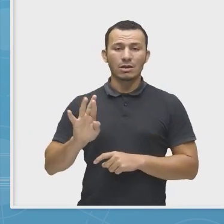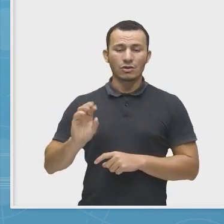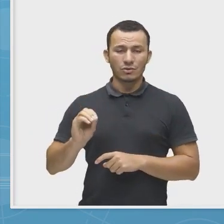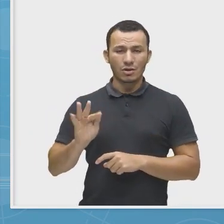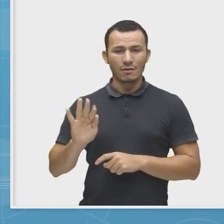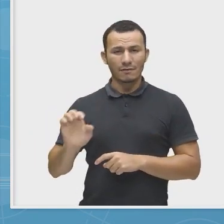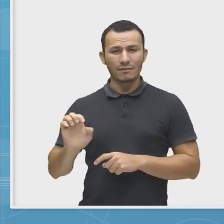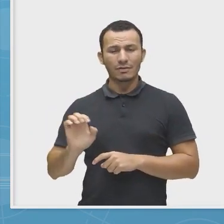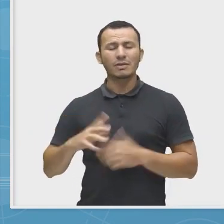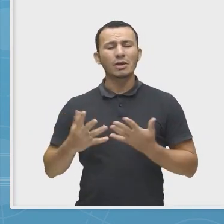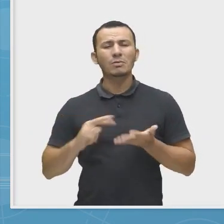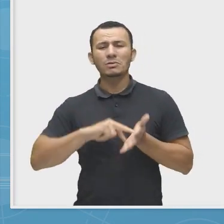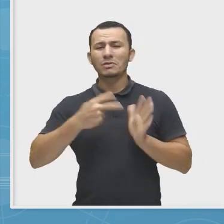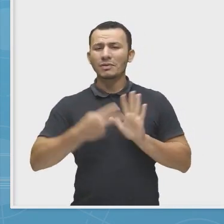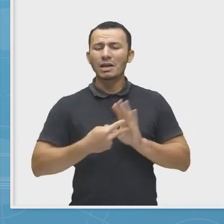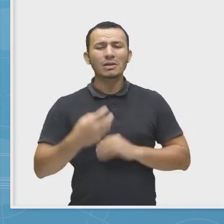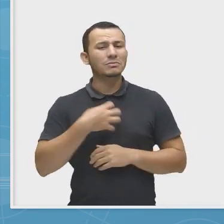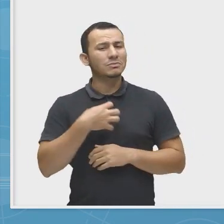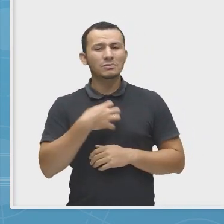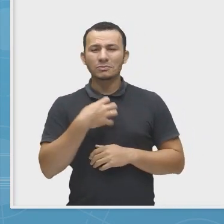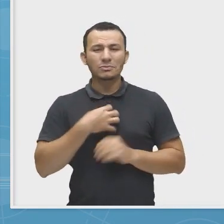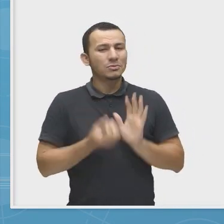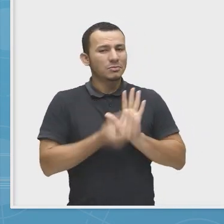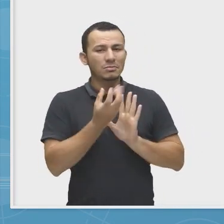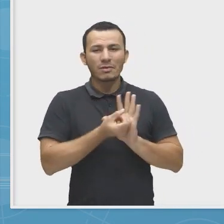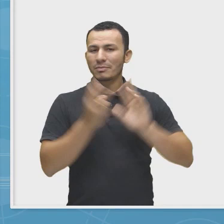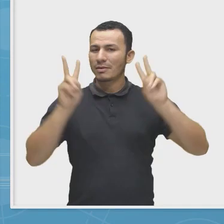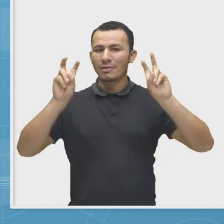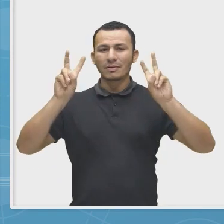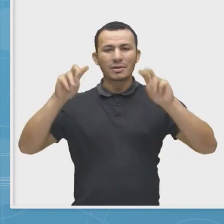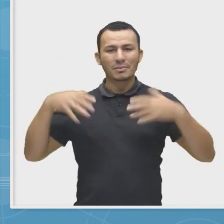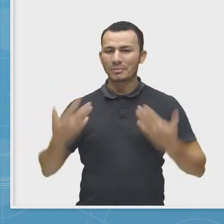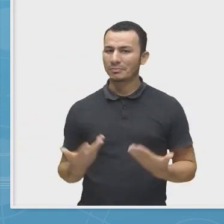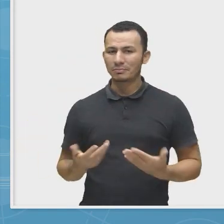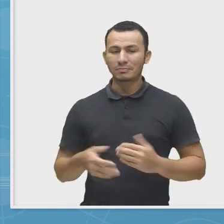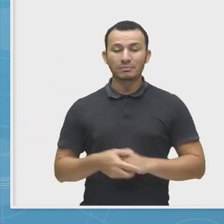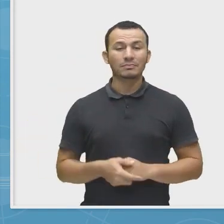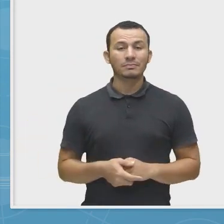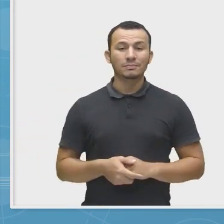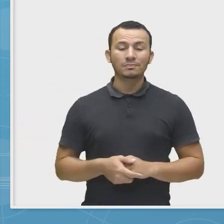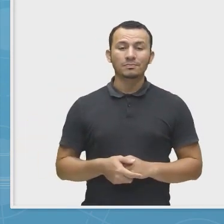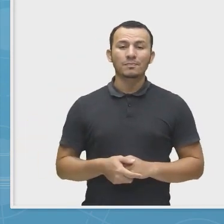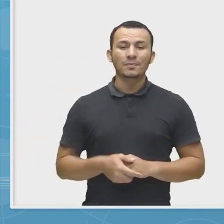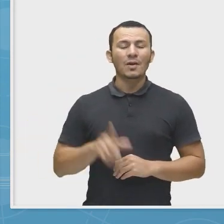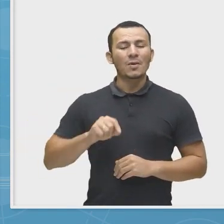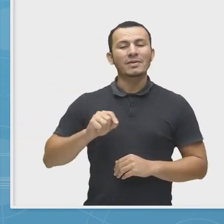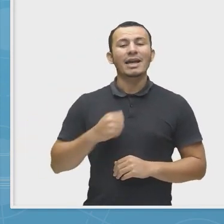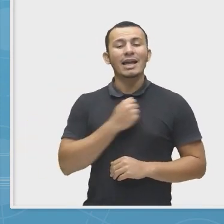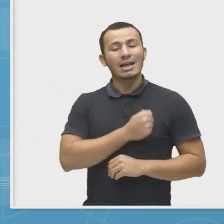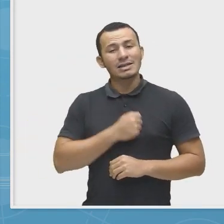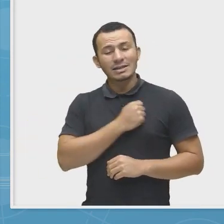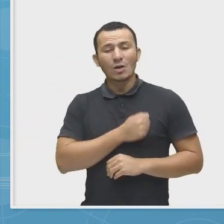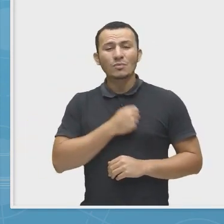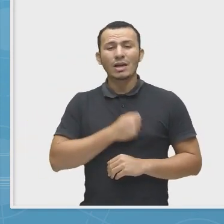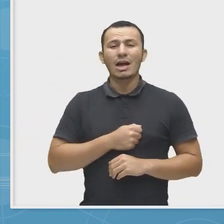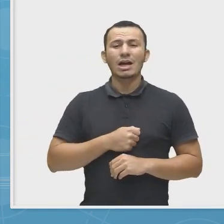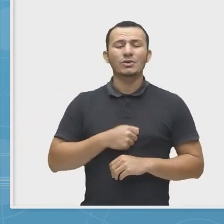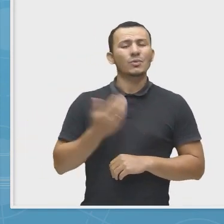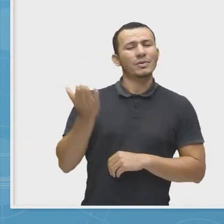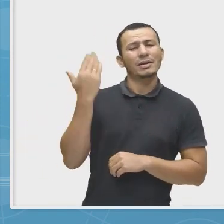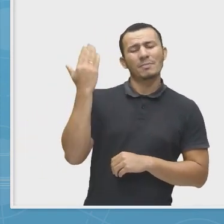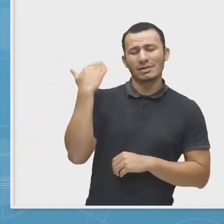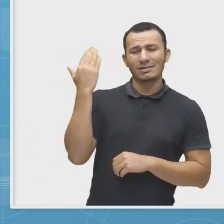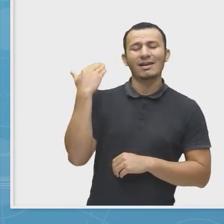desse poema? Qual é o tema, né, do poema? O tema tem a ver com a saudade de um tempo que já